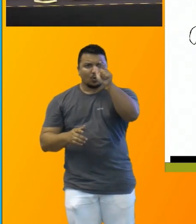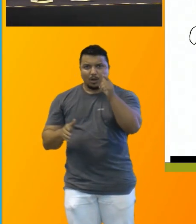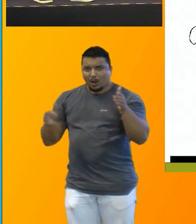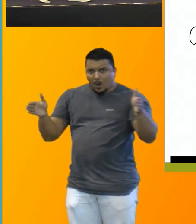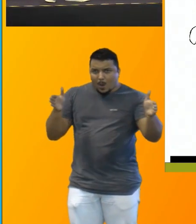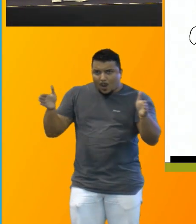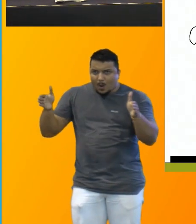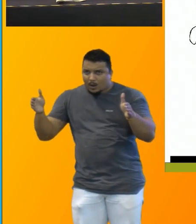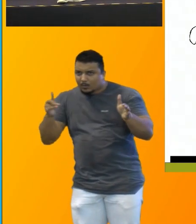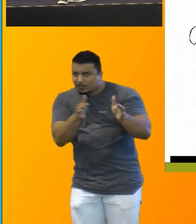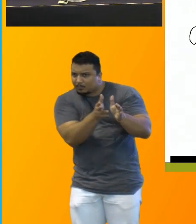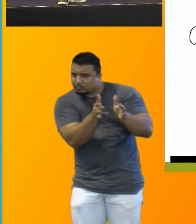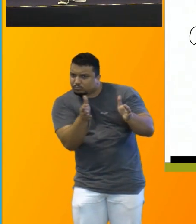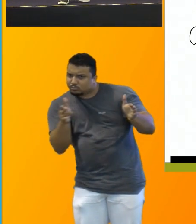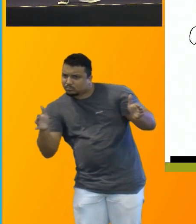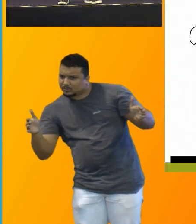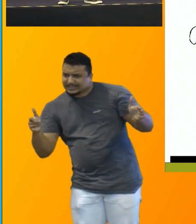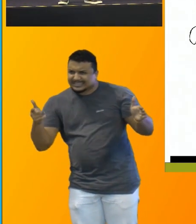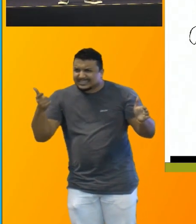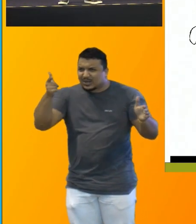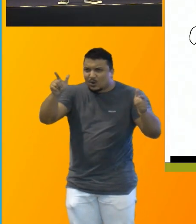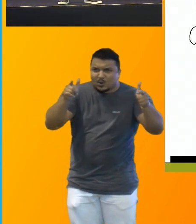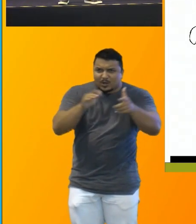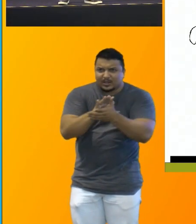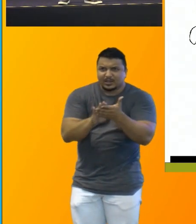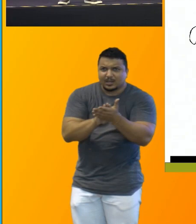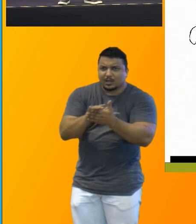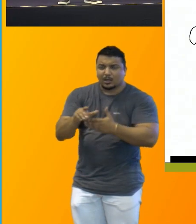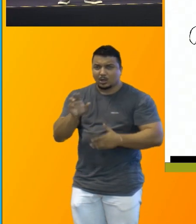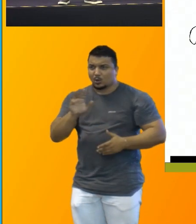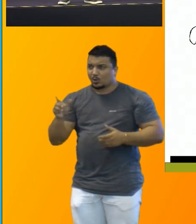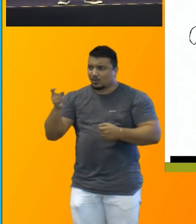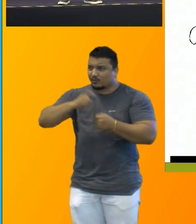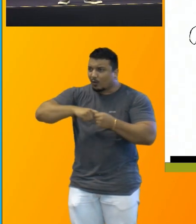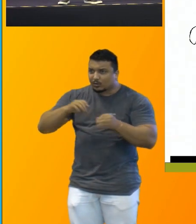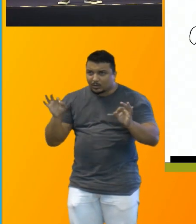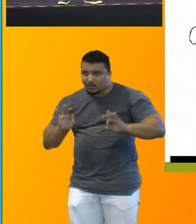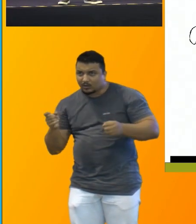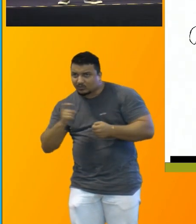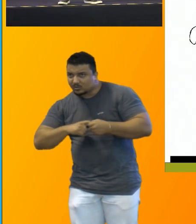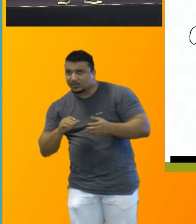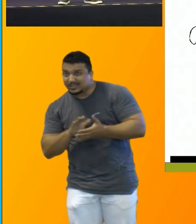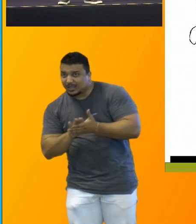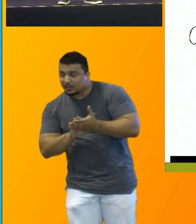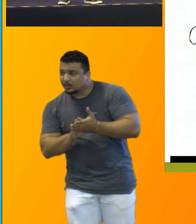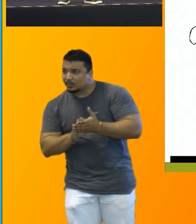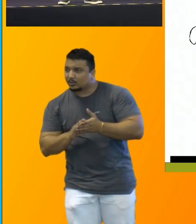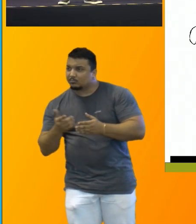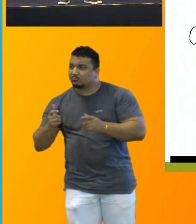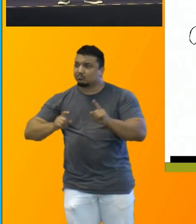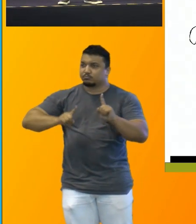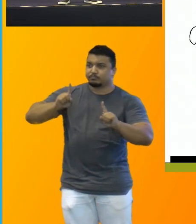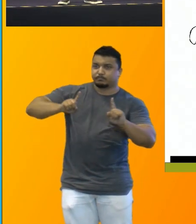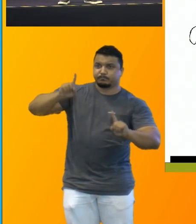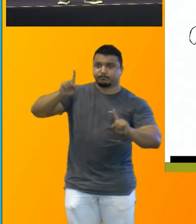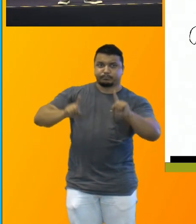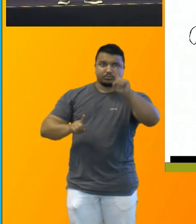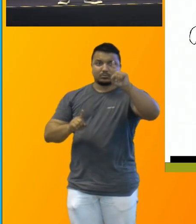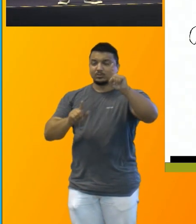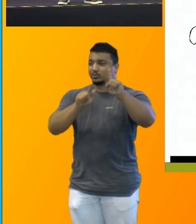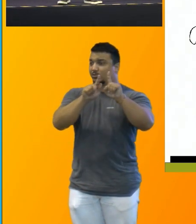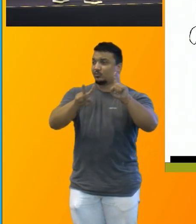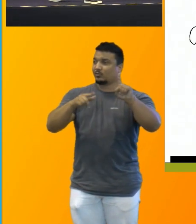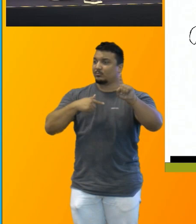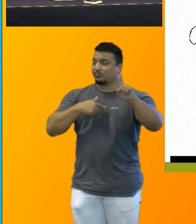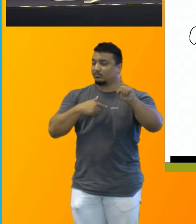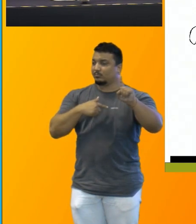tempo. Não, professor, nem o Lula agora voltando, nem o Lula agora voltando. Eu não sei como é que vai ser daqui para frente, quando